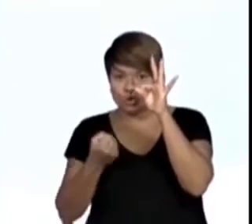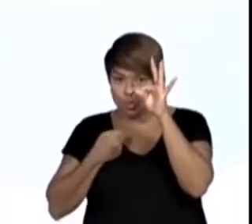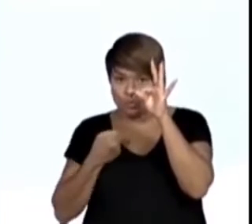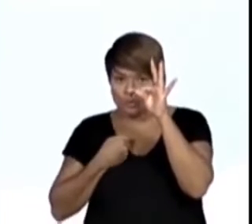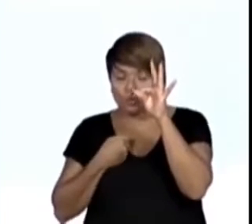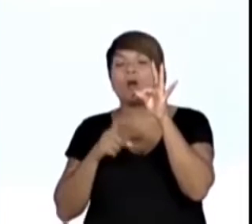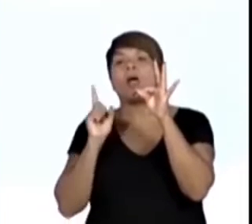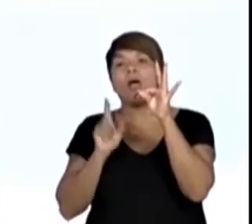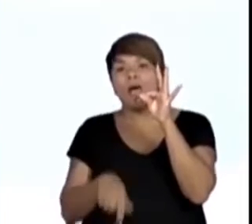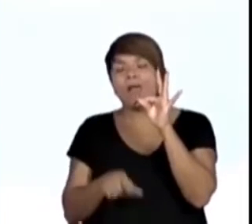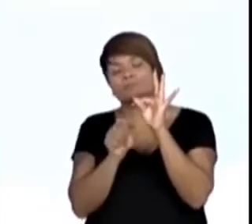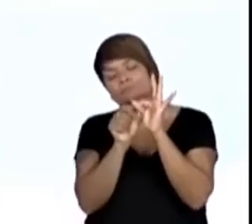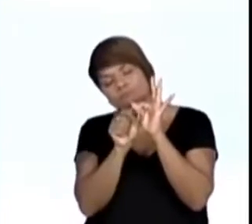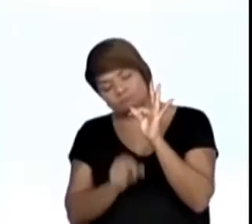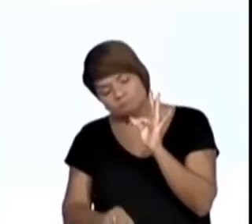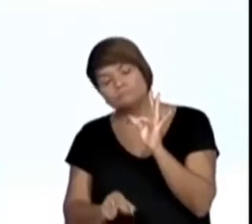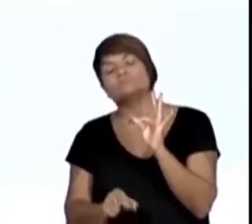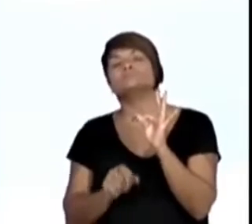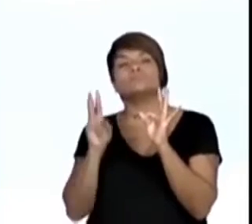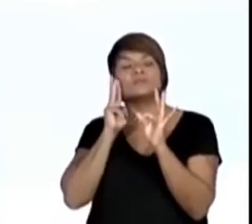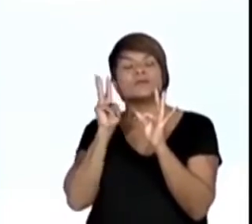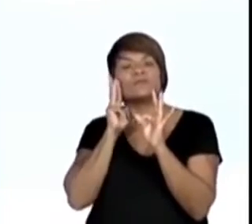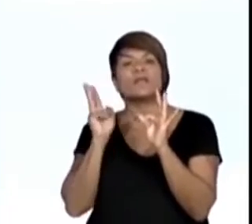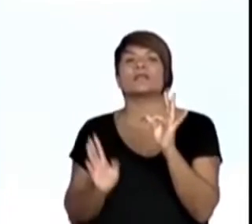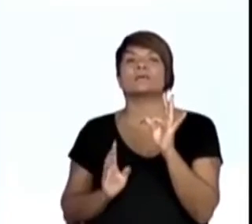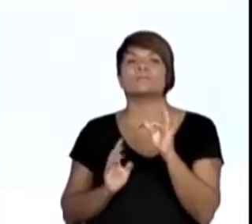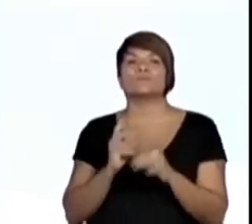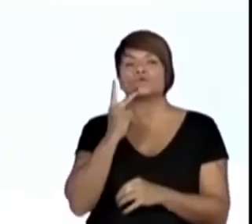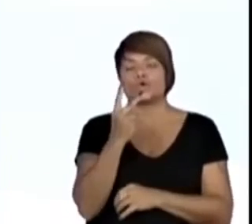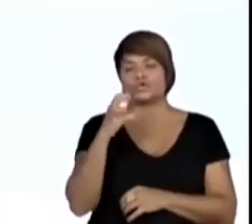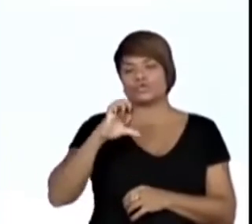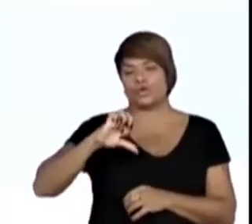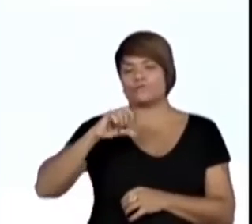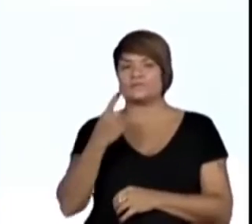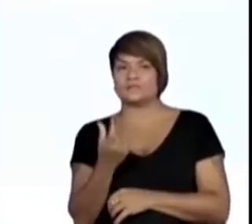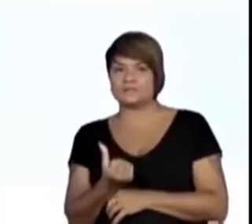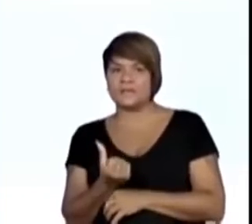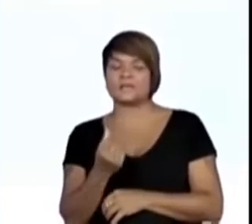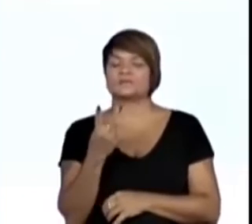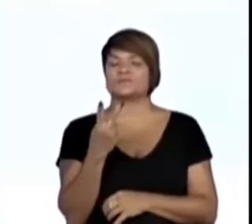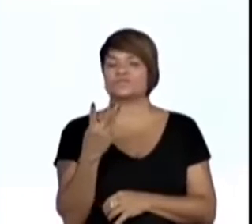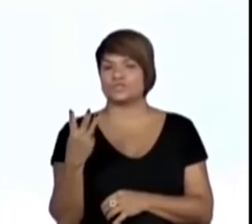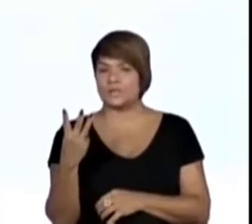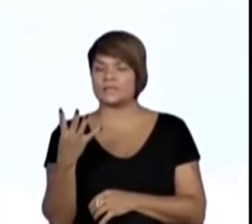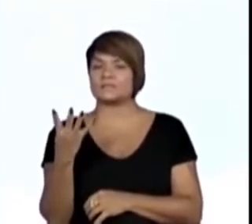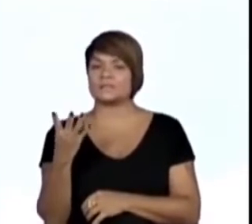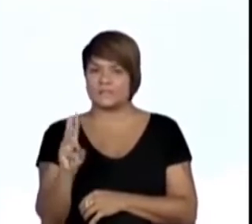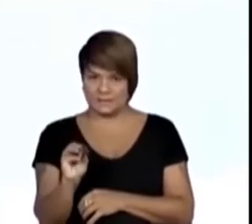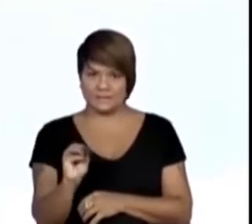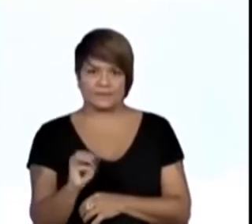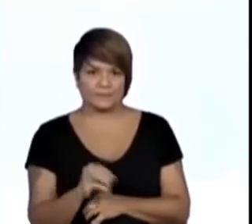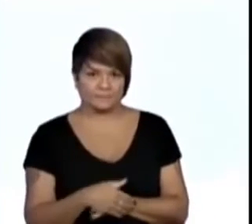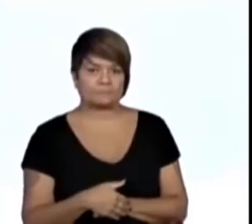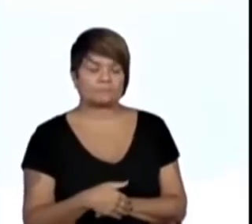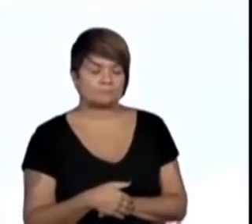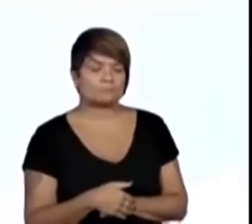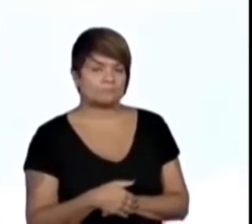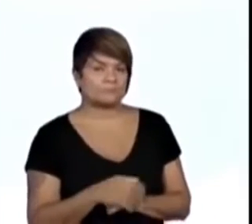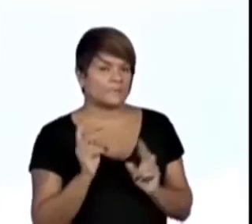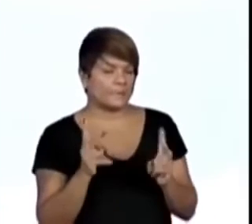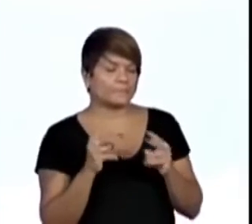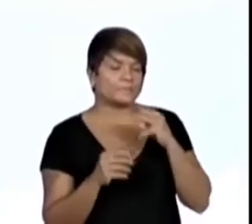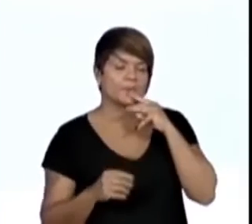são os dias que são terça-feira em março. Dia 2, 9, 16, 23 e 30. E todas